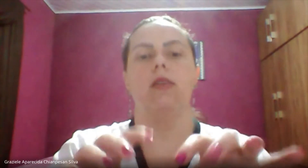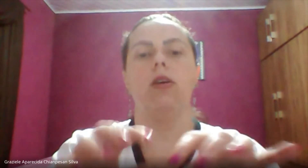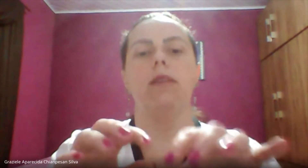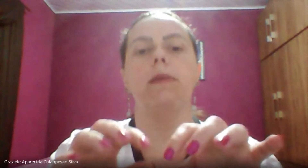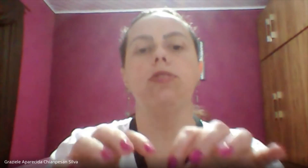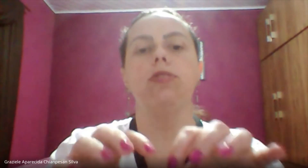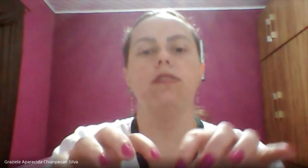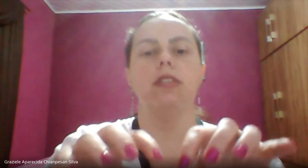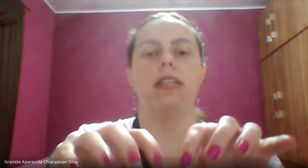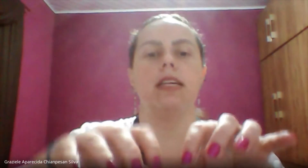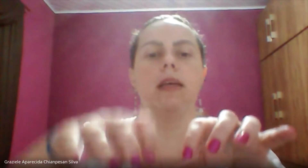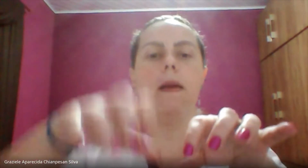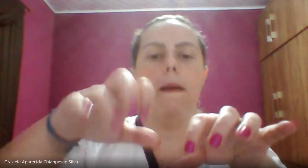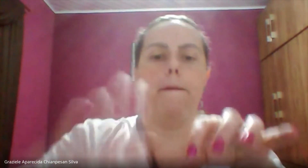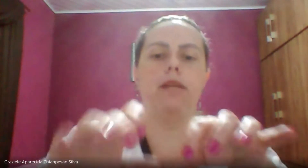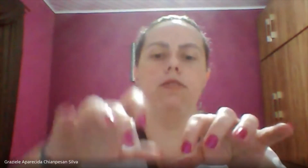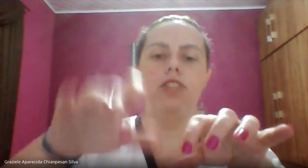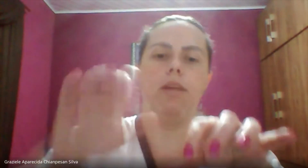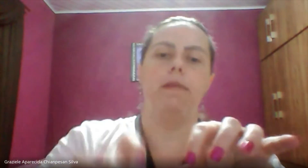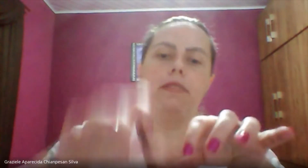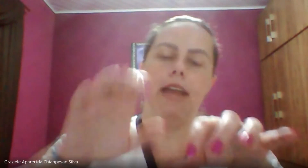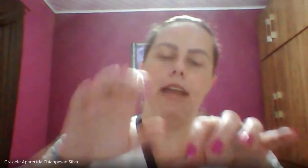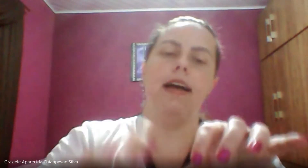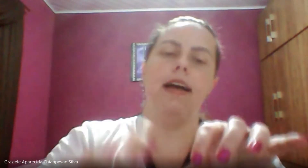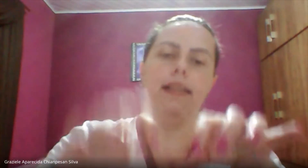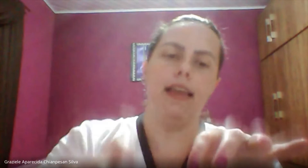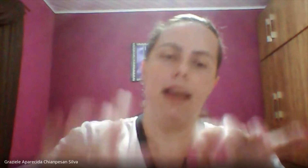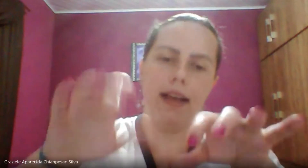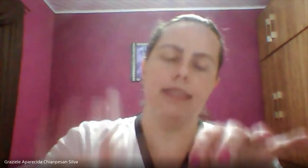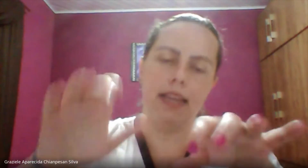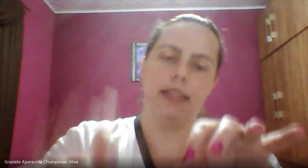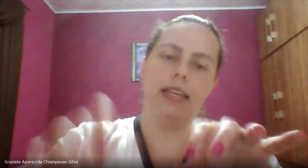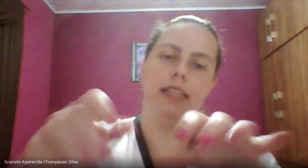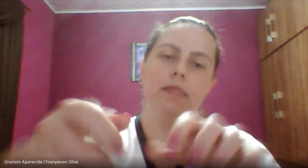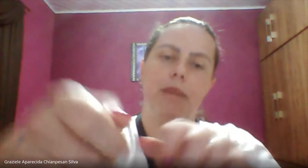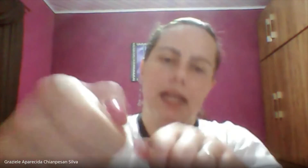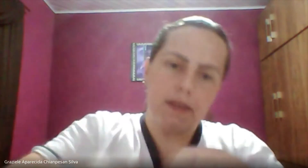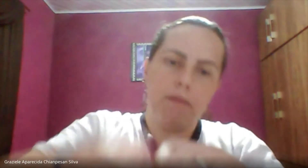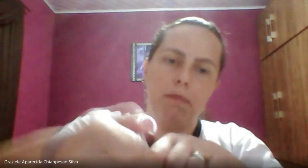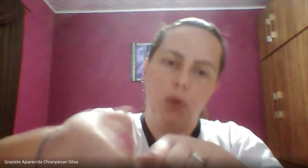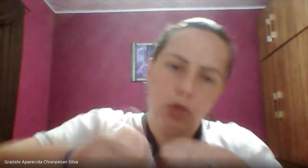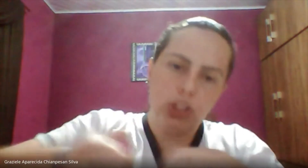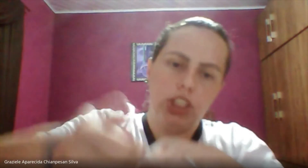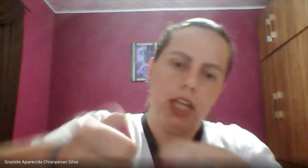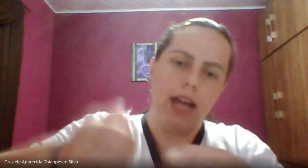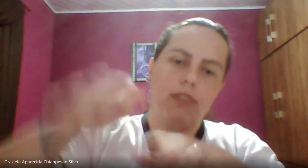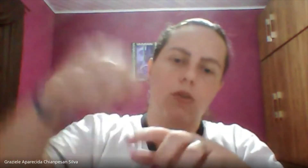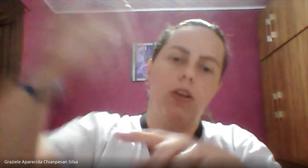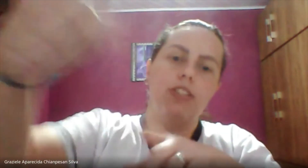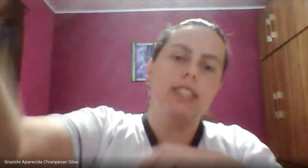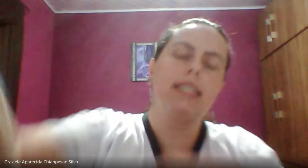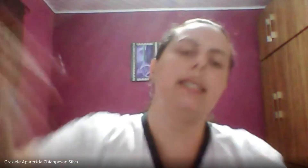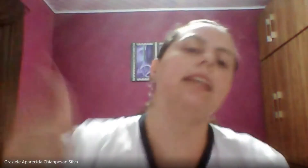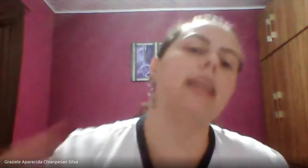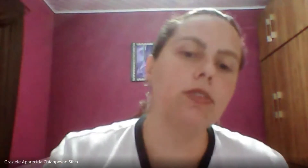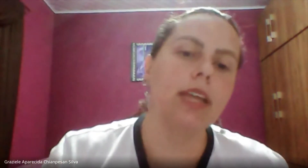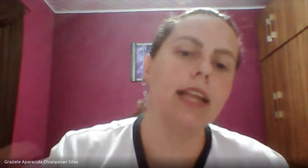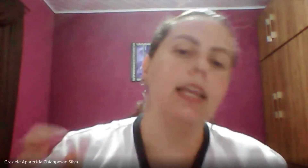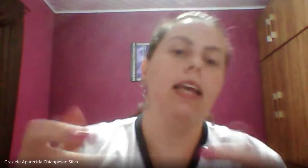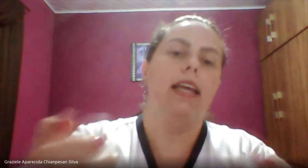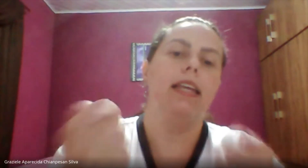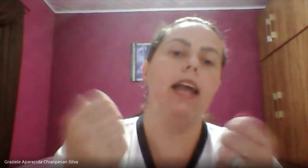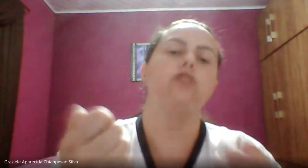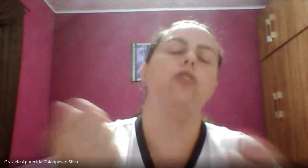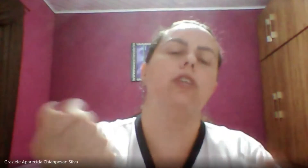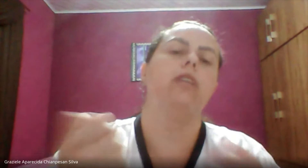percutida, quer dizer, corda percutida, você tem que percutir, apertar, né, as teclinhas para que puxe as cordinhas que tem dentro